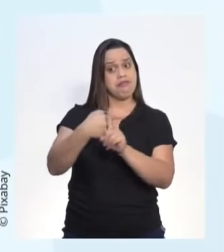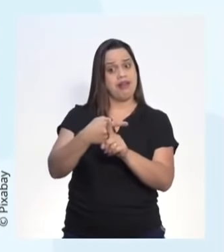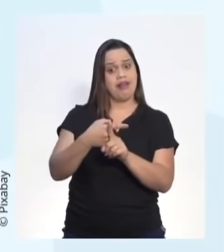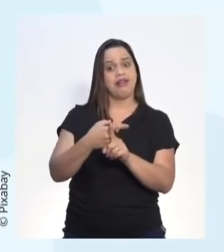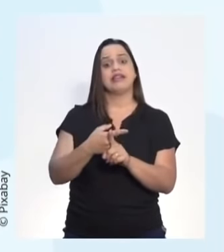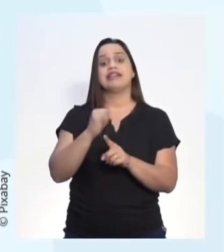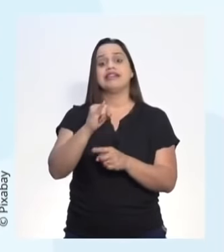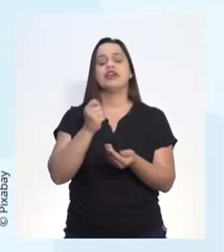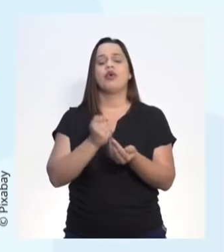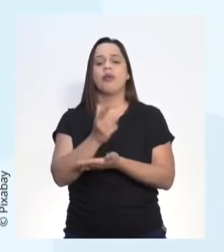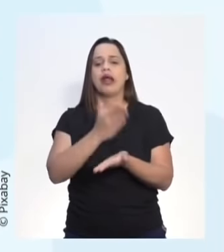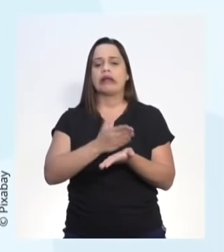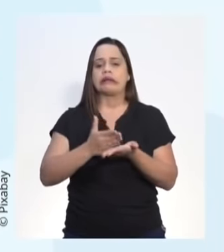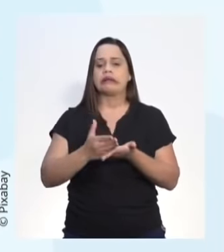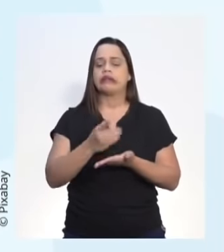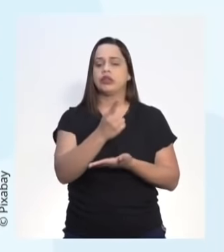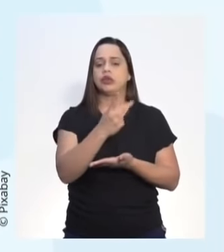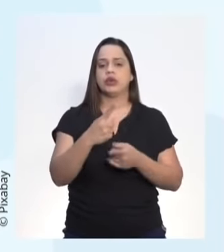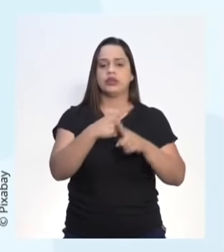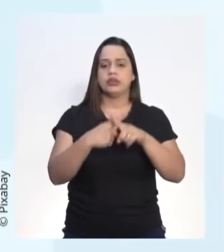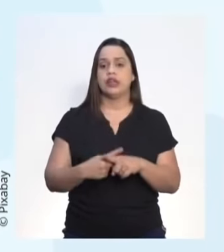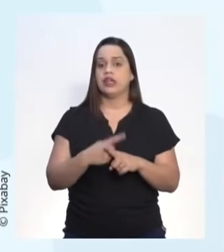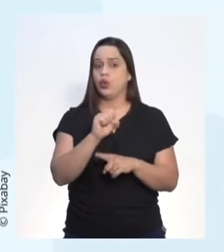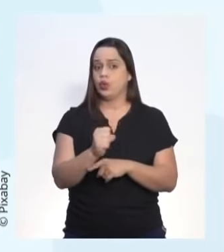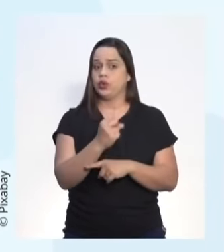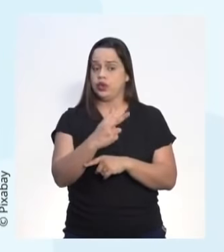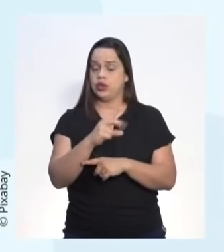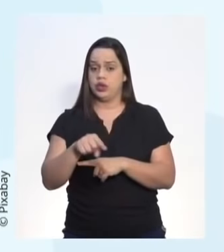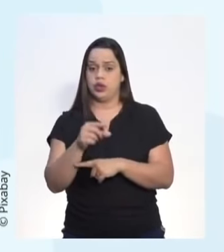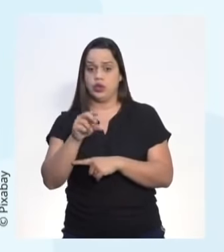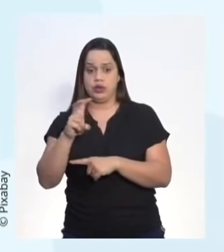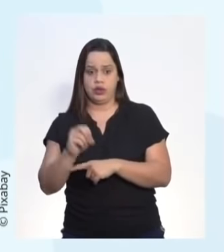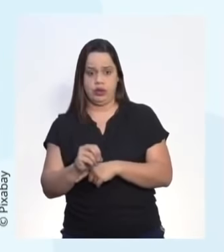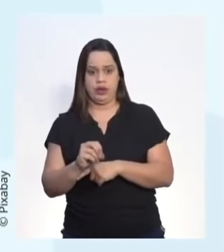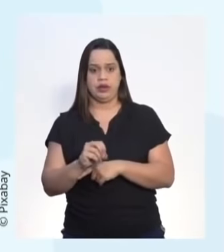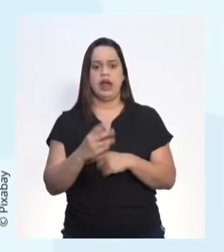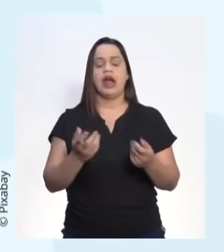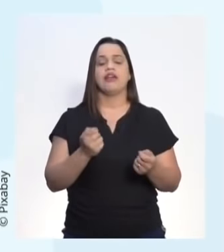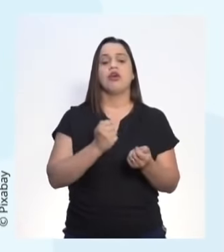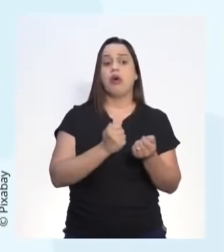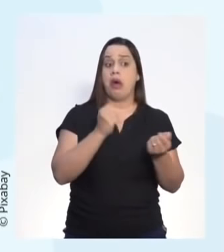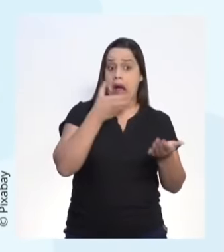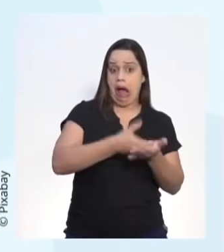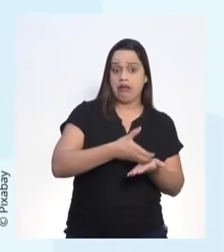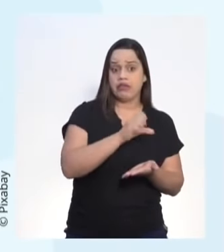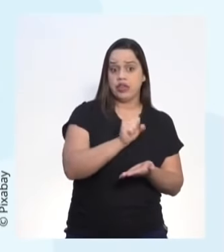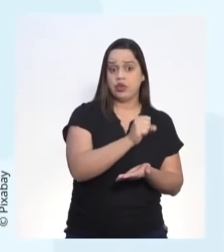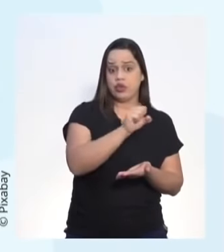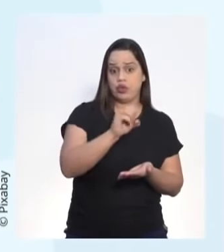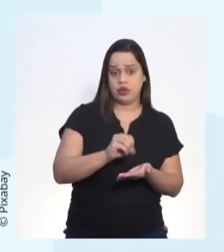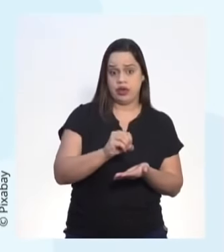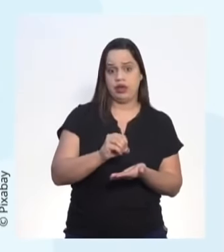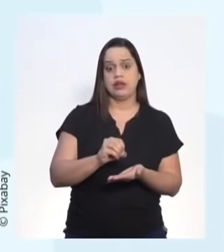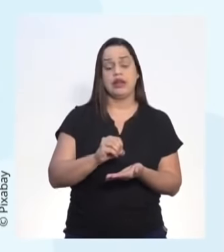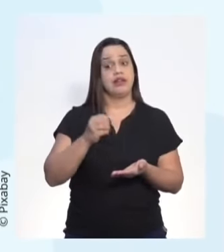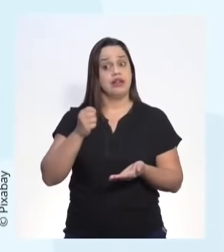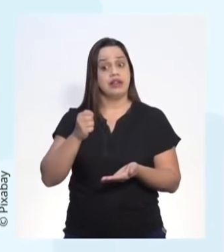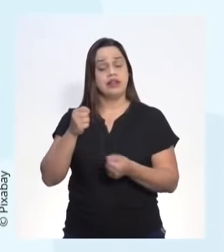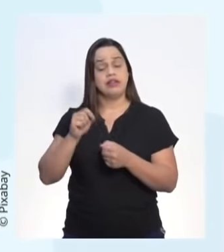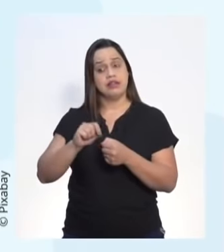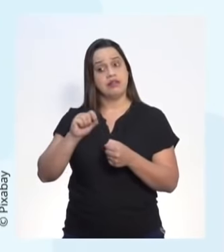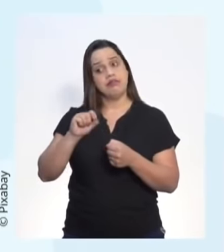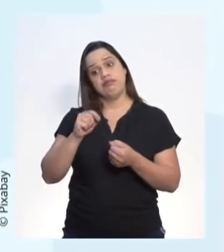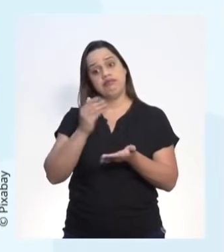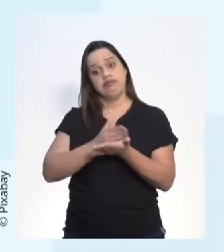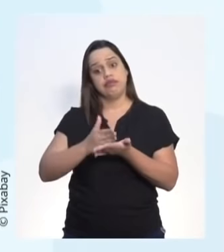12 vezes de R$ 82,50. Então, à vista, 880. Posso comprar a prazo? Pode, mas você vai pagar um jurinho aí, tá? Em quantas vezes